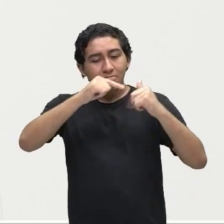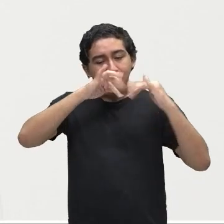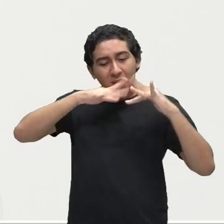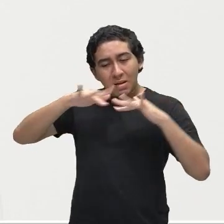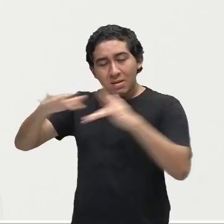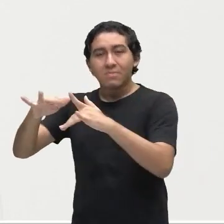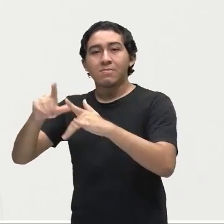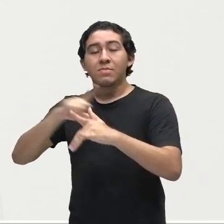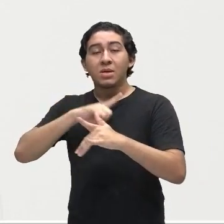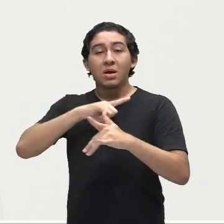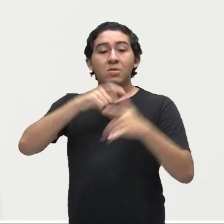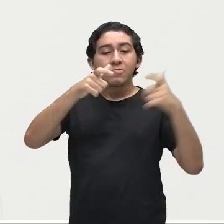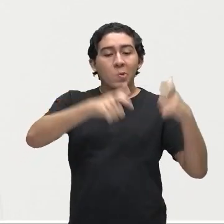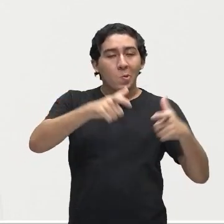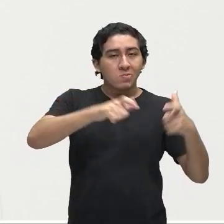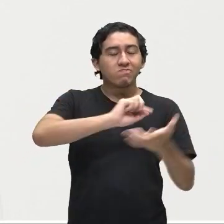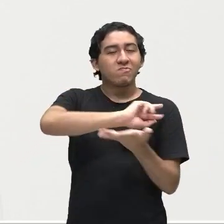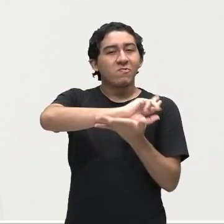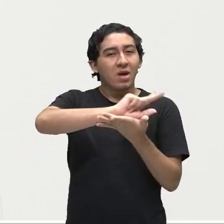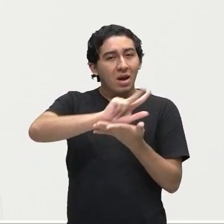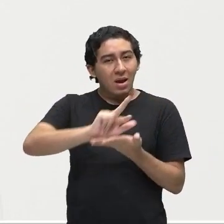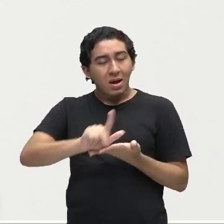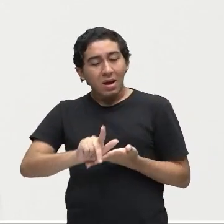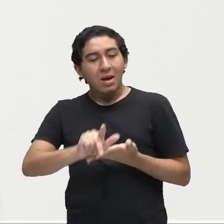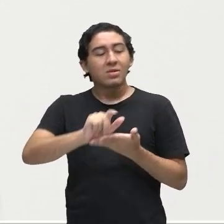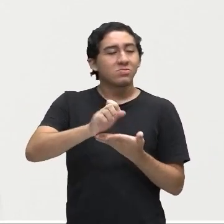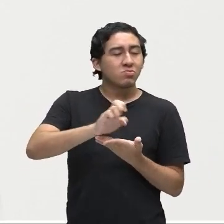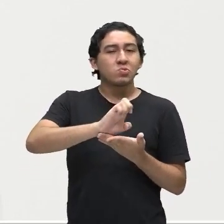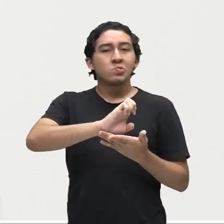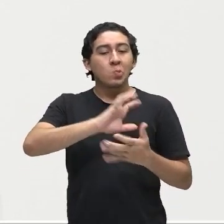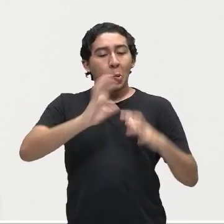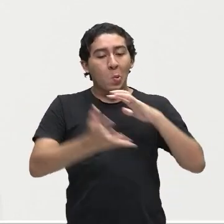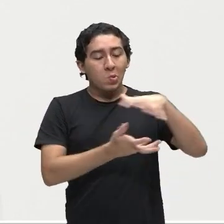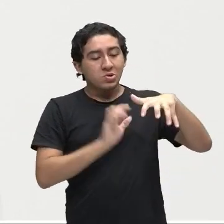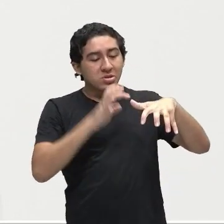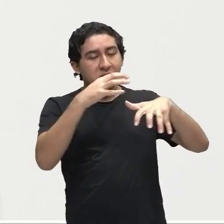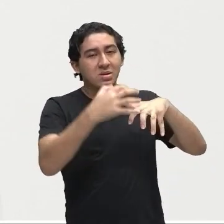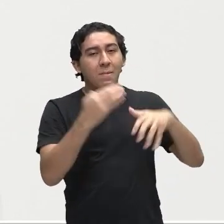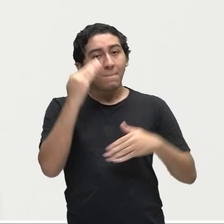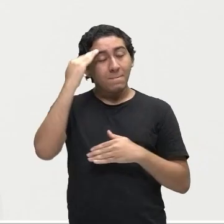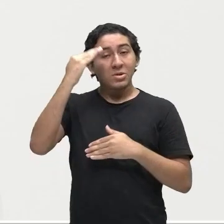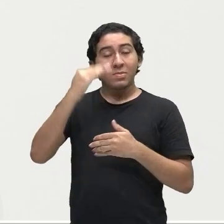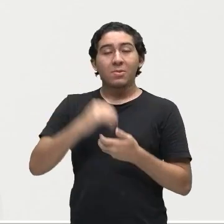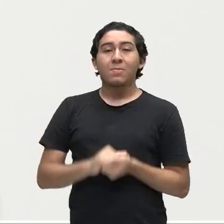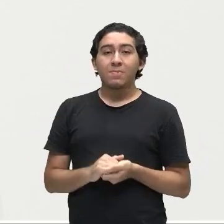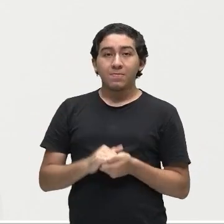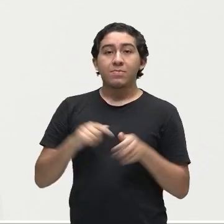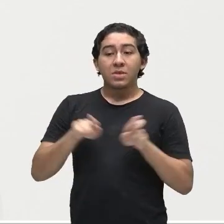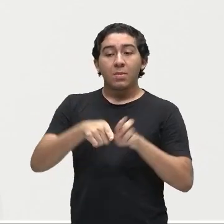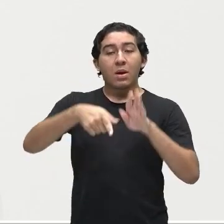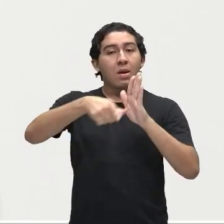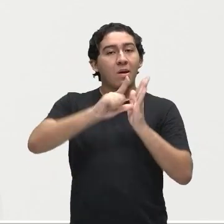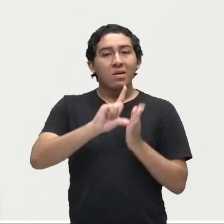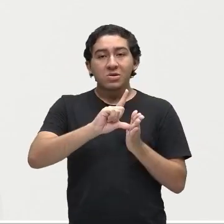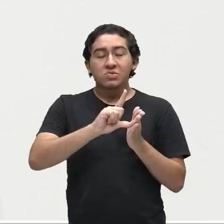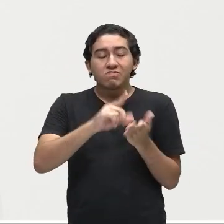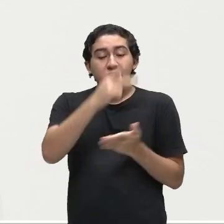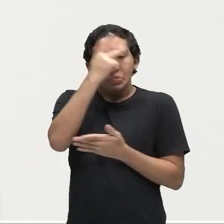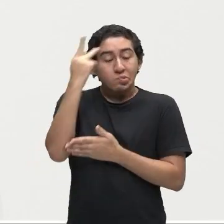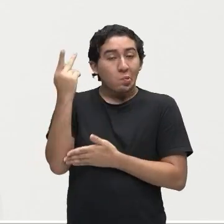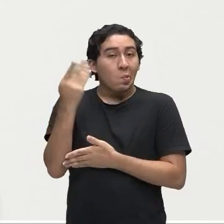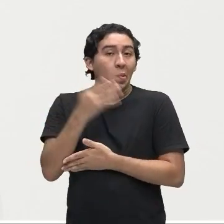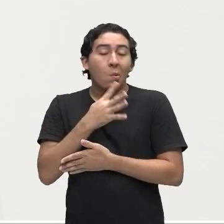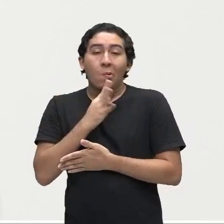iriam vir aí de várias regiões do mundo, principalmente do Oriente, que antes eram desconhecidas